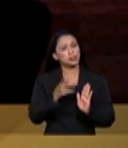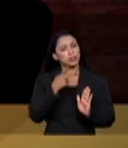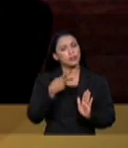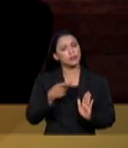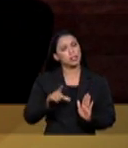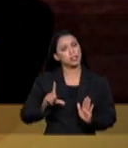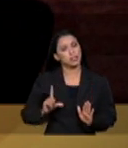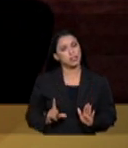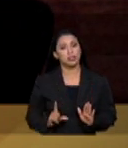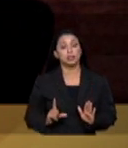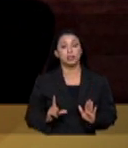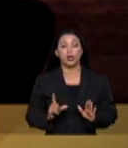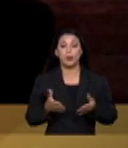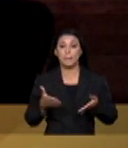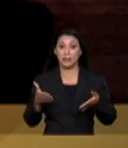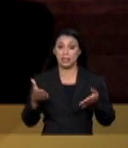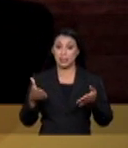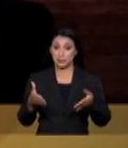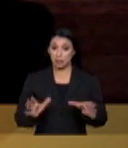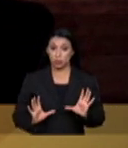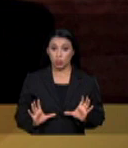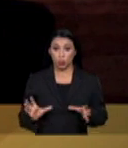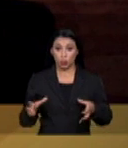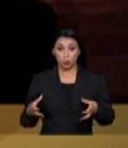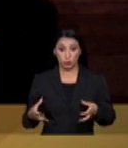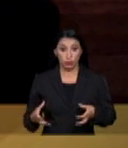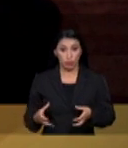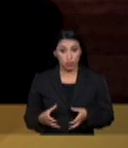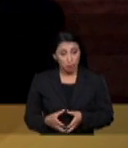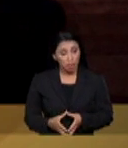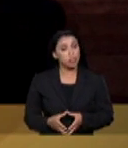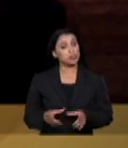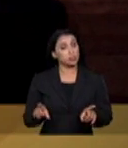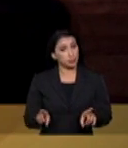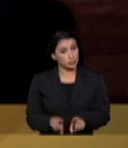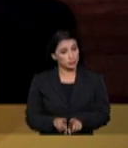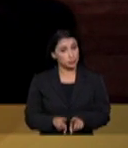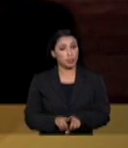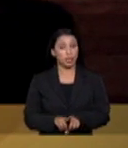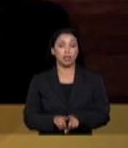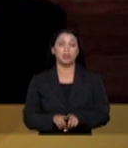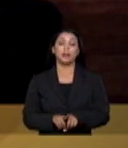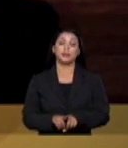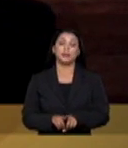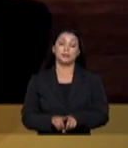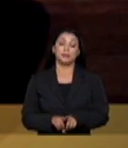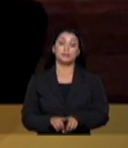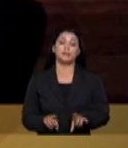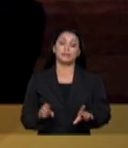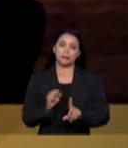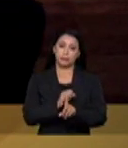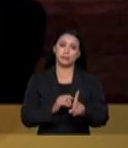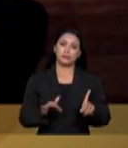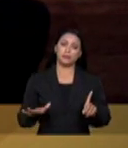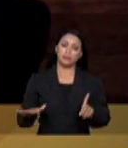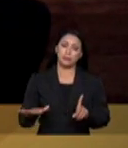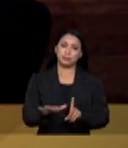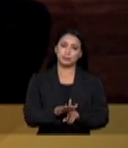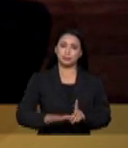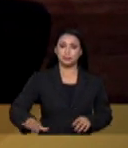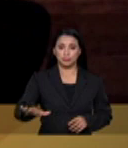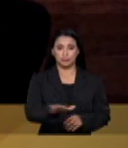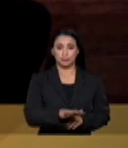antes mencionei com a participação da comunidade afetada e também sem dúvida da sociedade